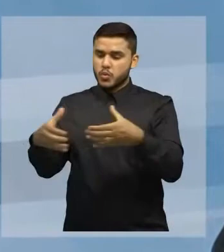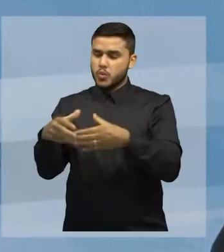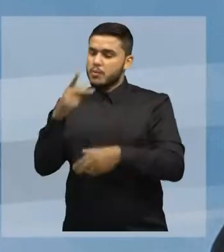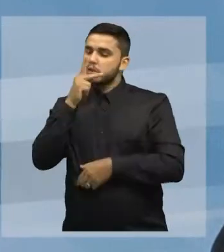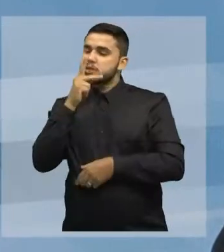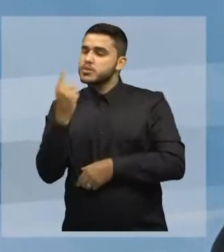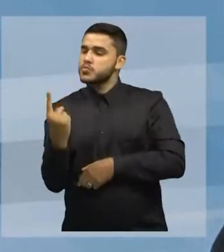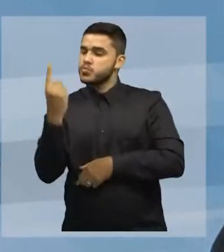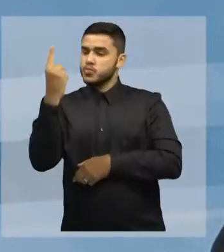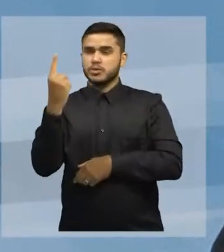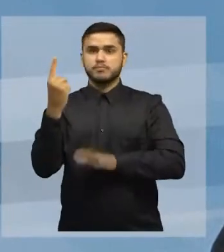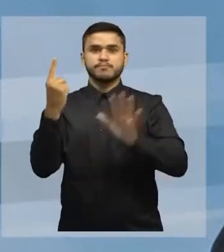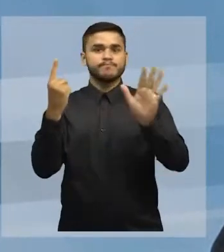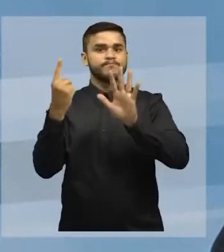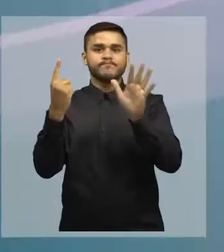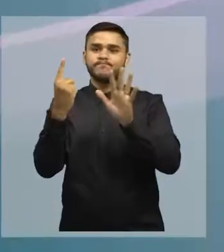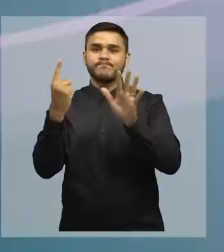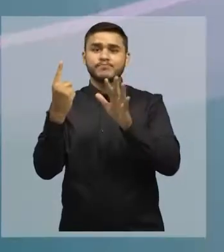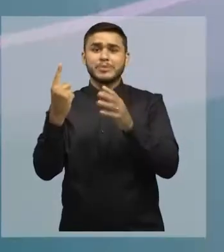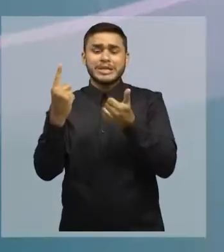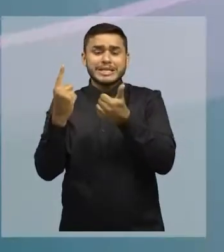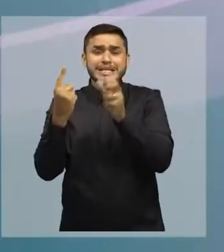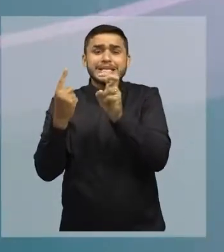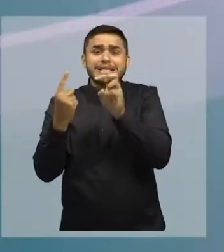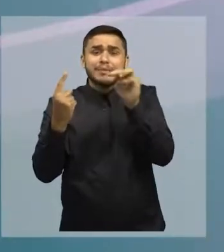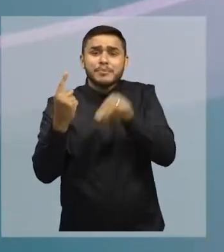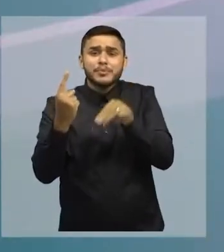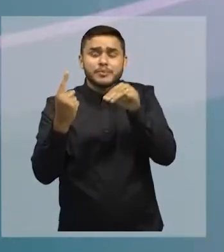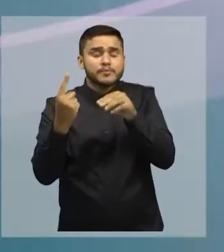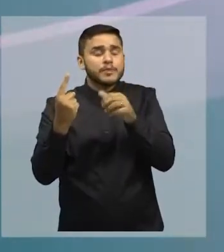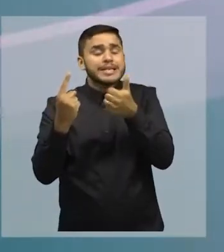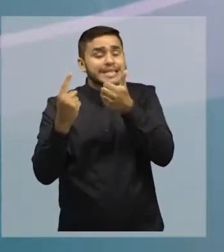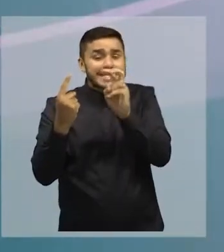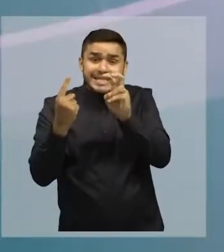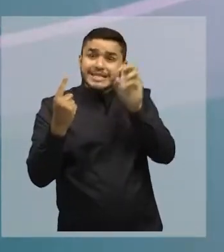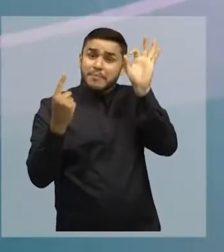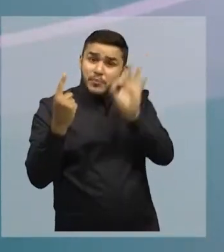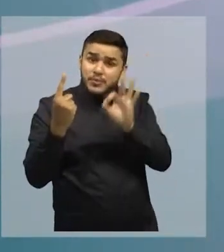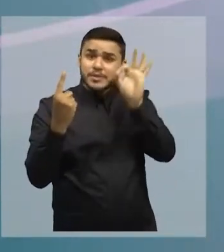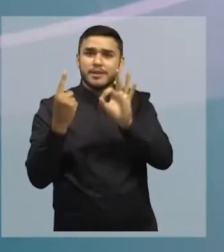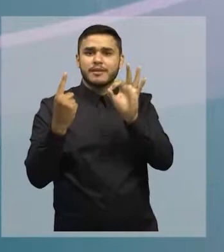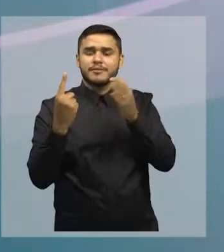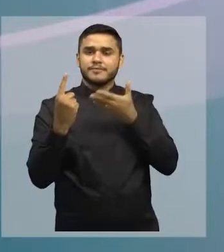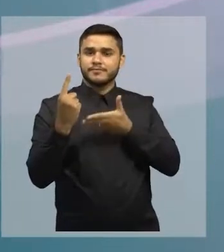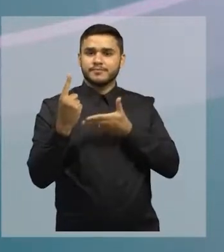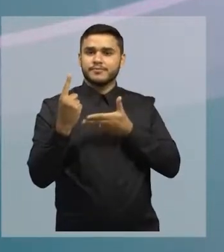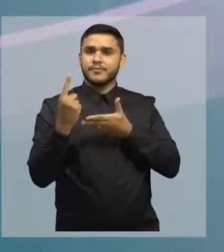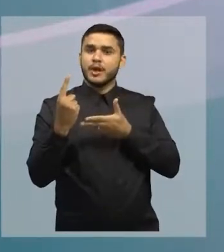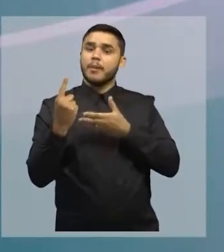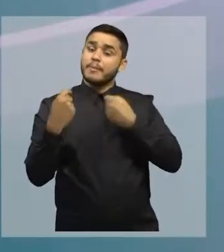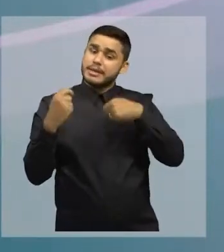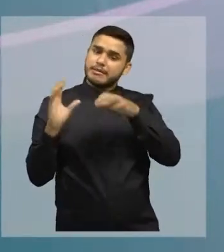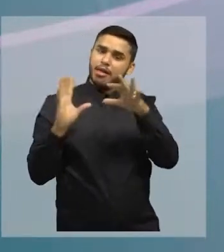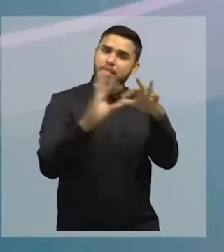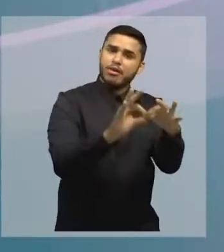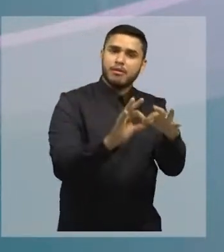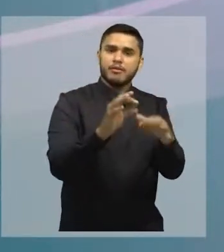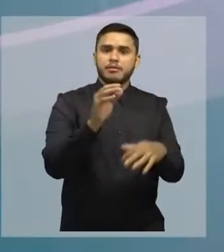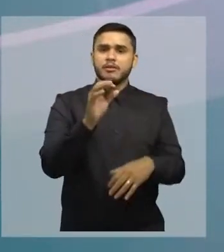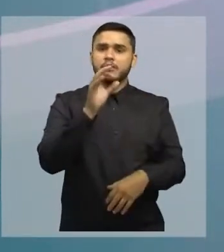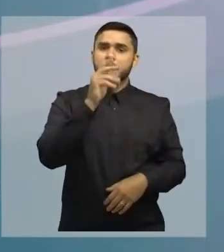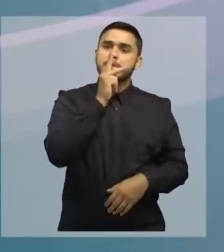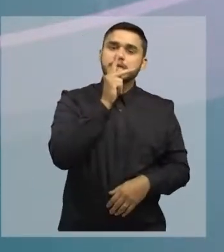modelo. Presidencialista, presidente centralizando o poder de agenda, a Casa Legislativa com